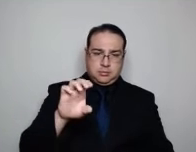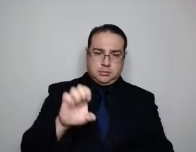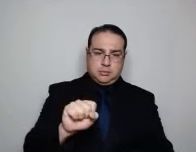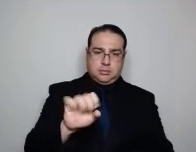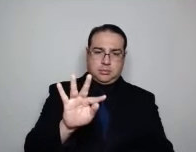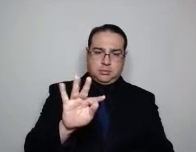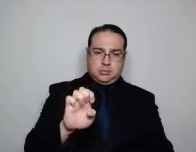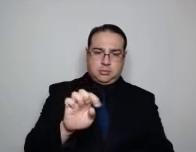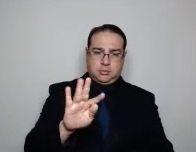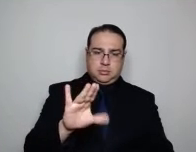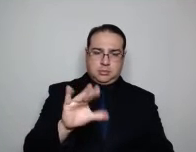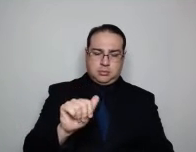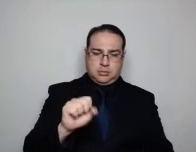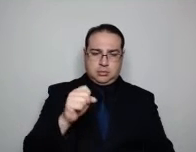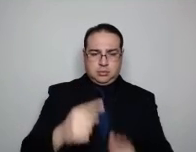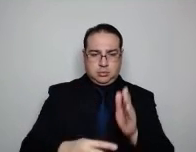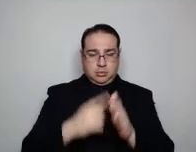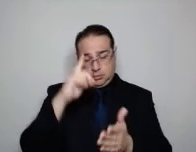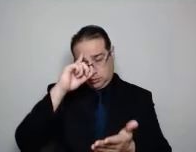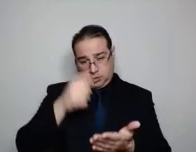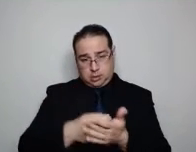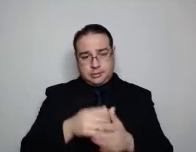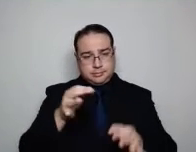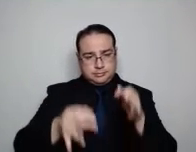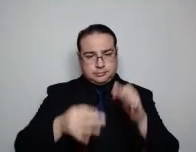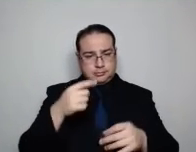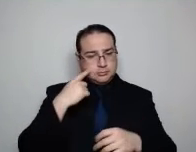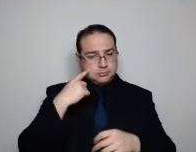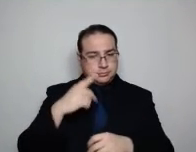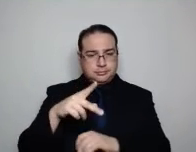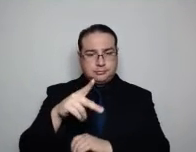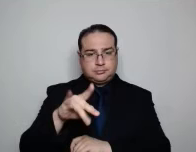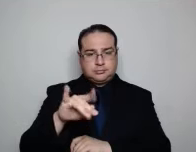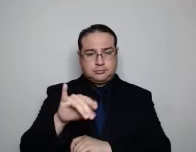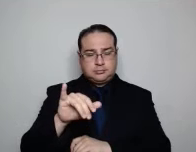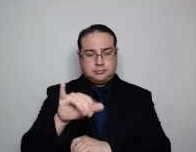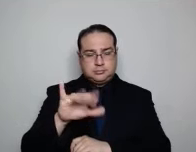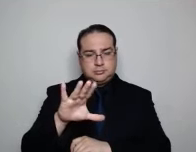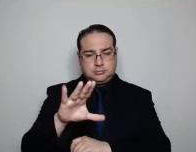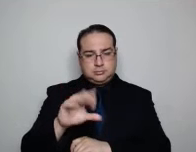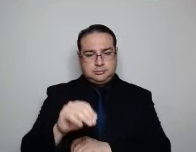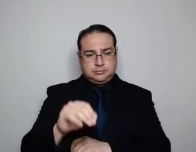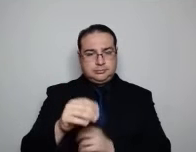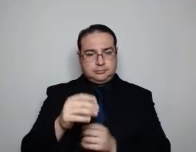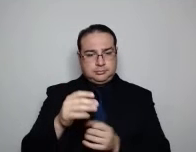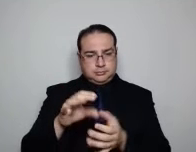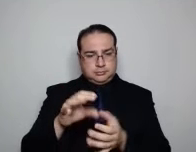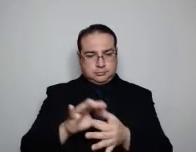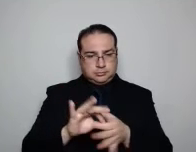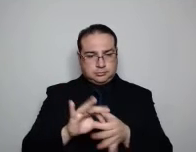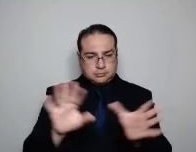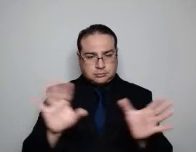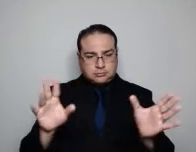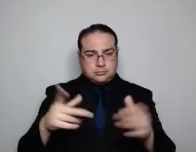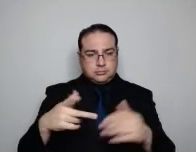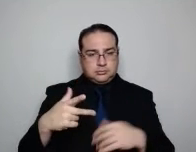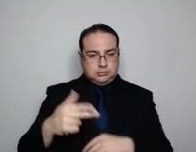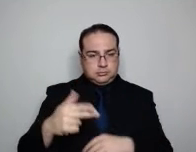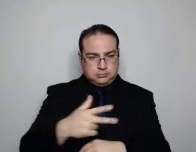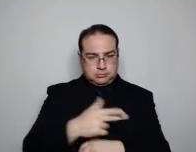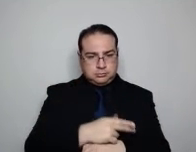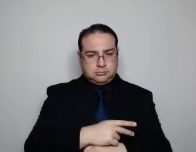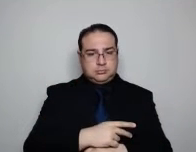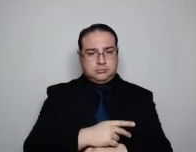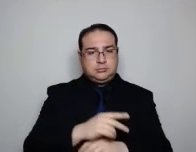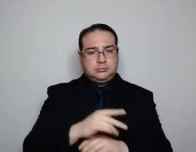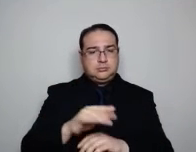grau. O juízo de piso concedeu as cirurgias, contudo, esses materiais, medicamentos e serviços extras